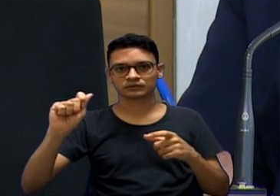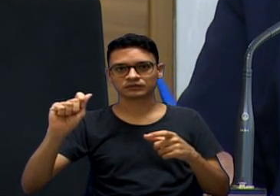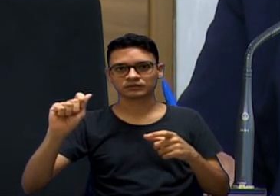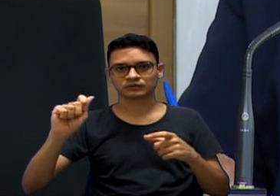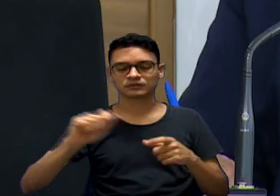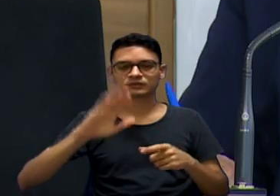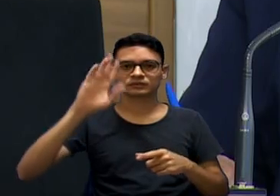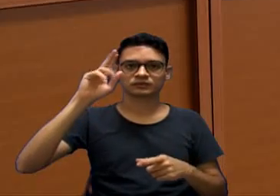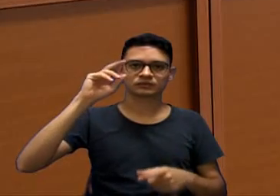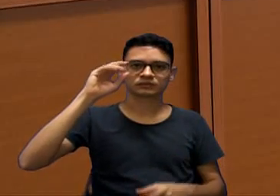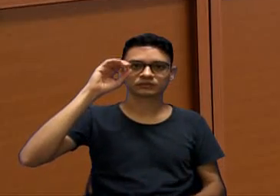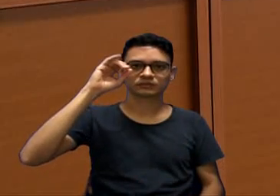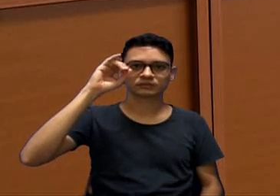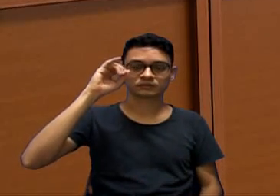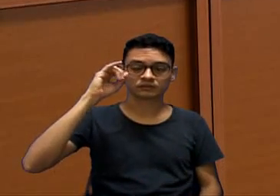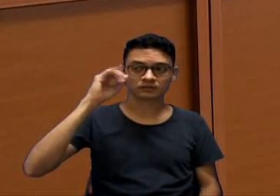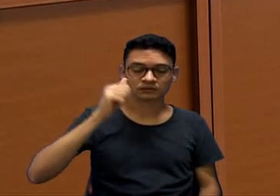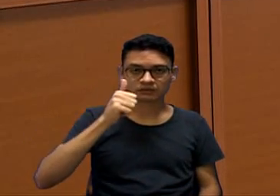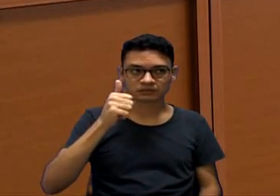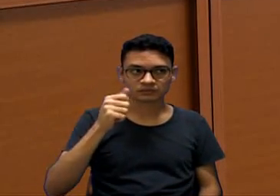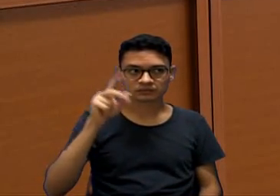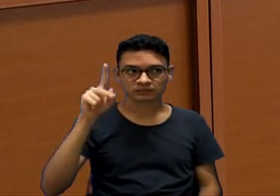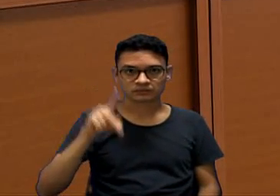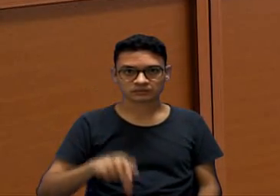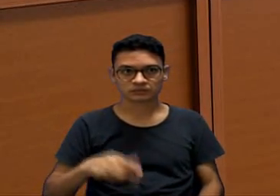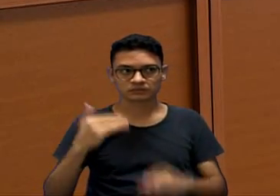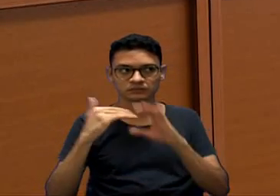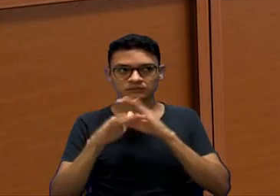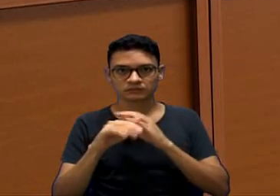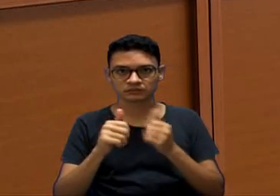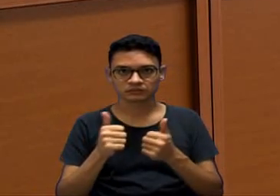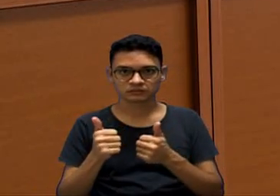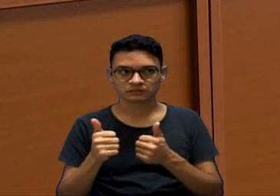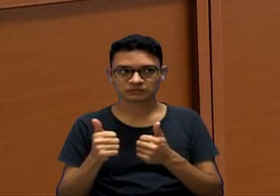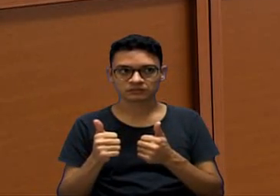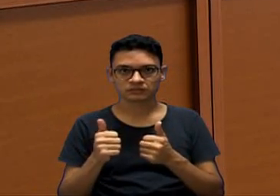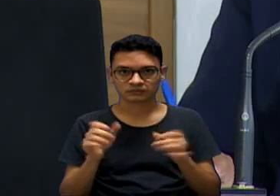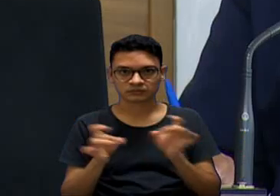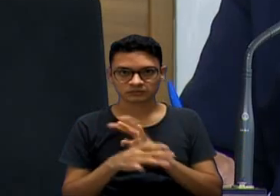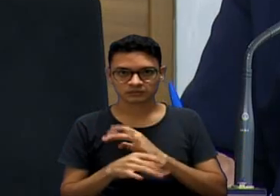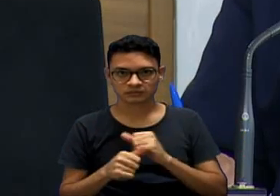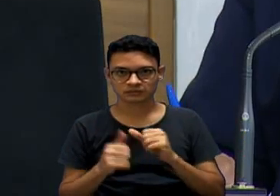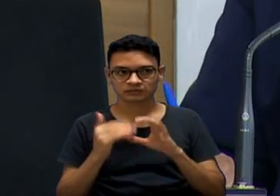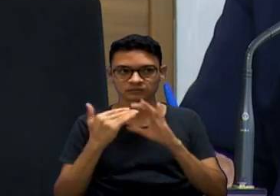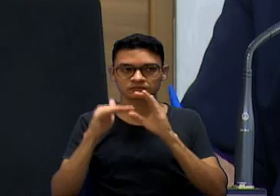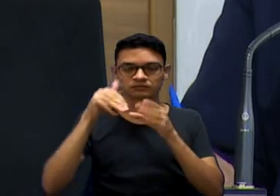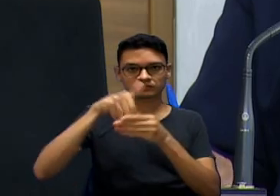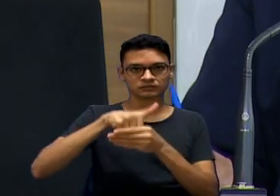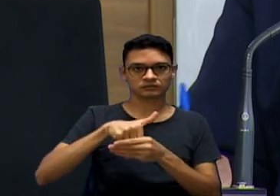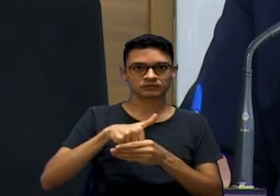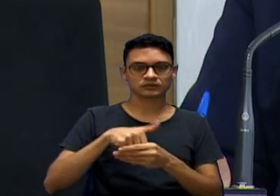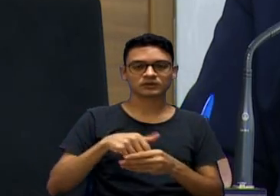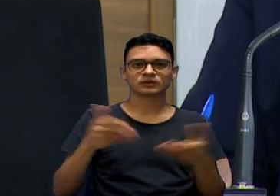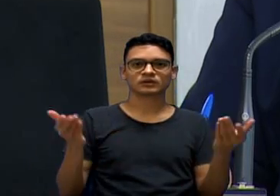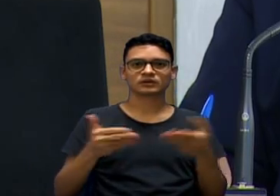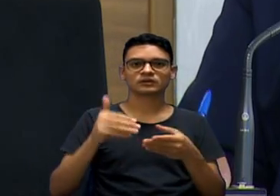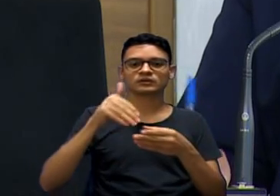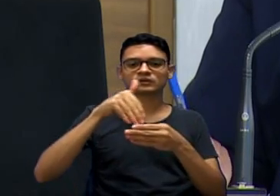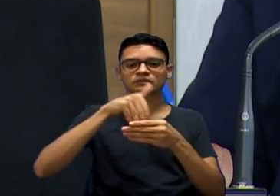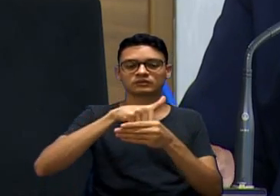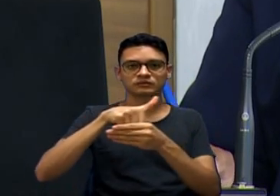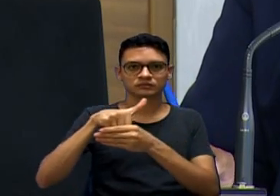Senhor presidente, bom, o senhor terminou aí para mim encaminhar a votação? Eu gostaria. Eu coloco em